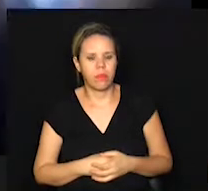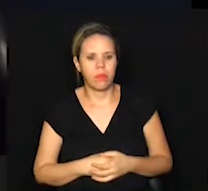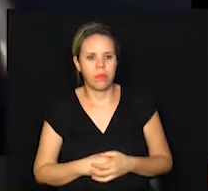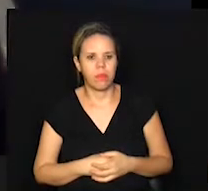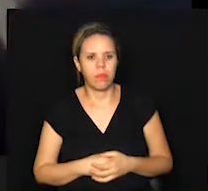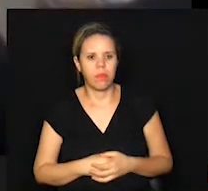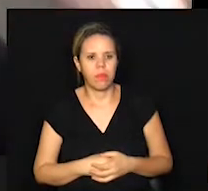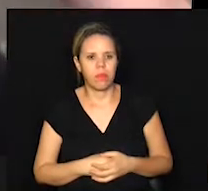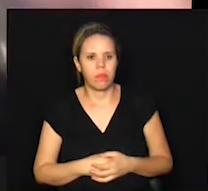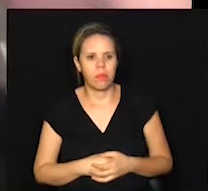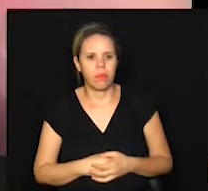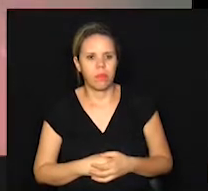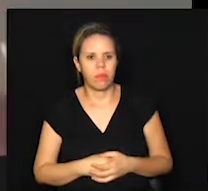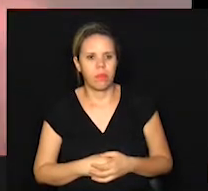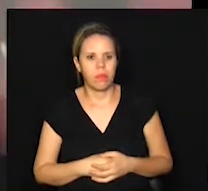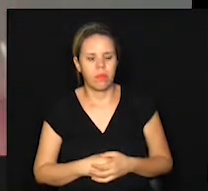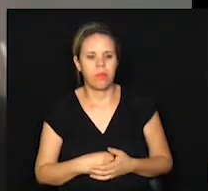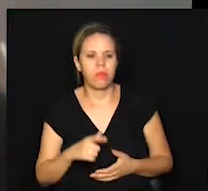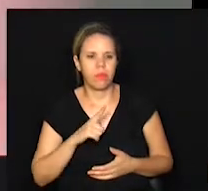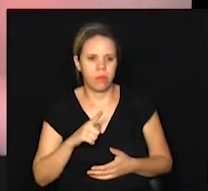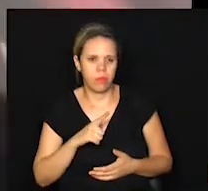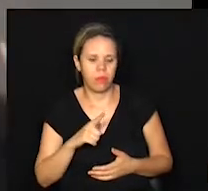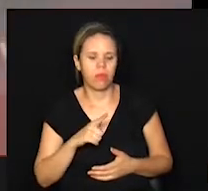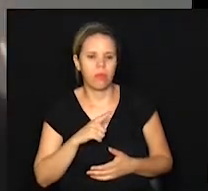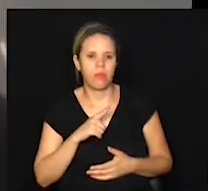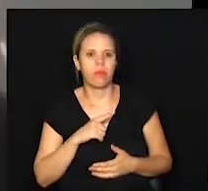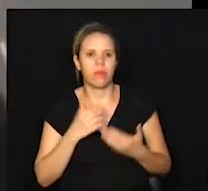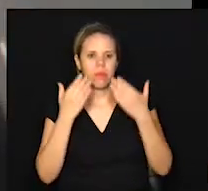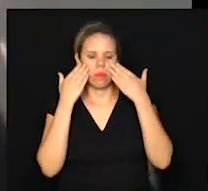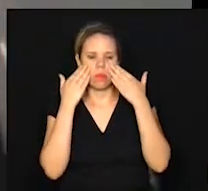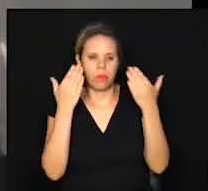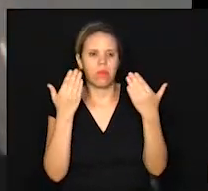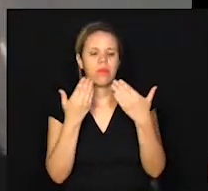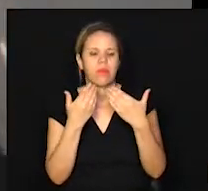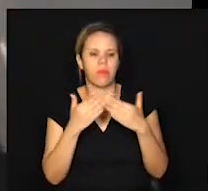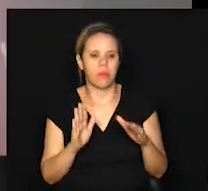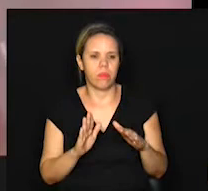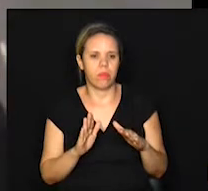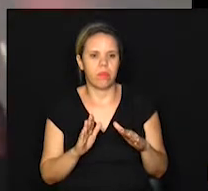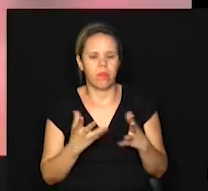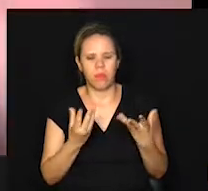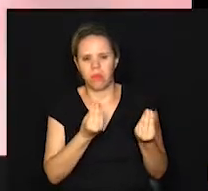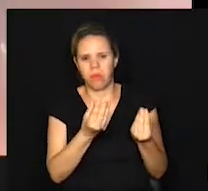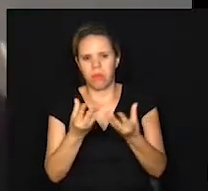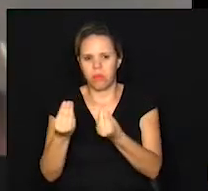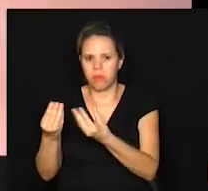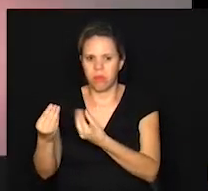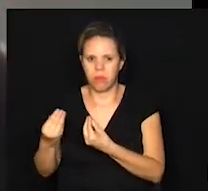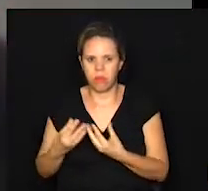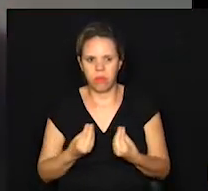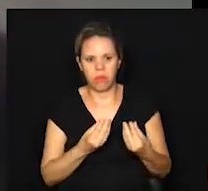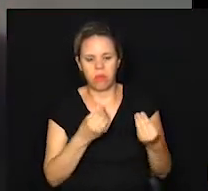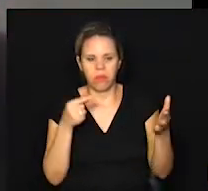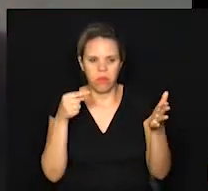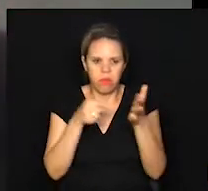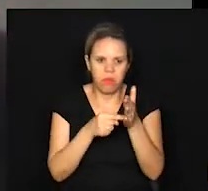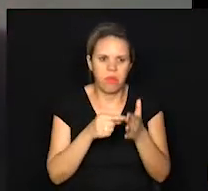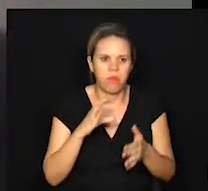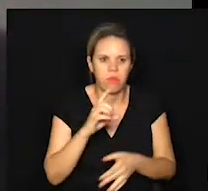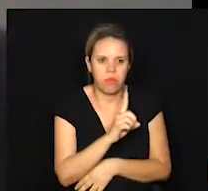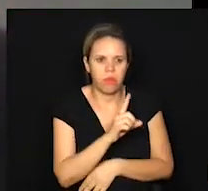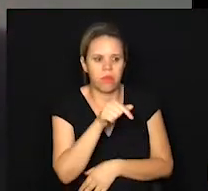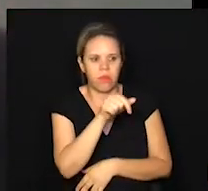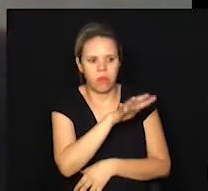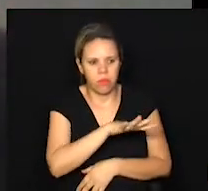disso, inclusive, houve um destampar de denúncias em relação ao referido coordenador geral, de